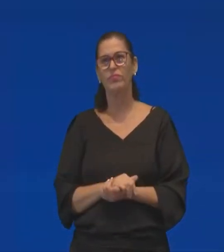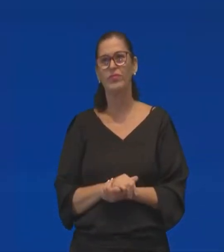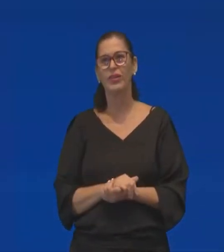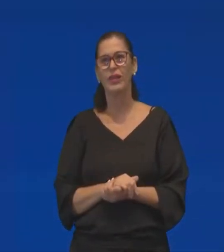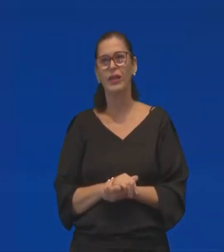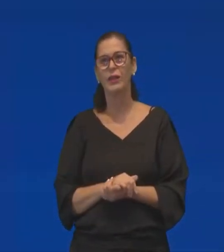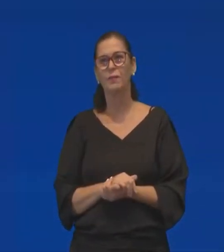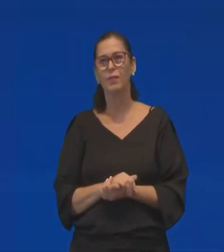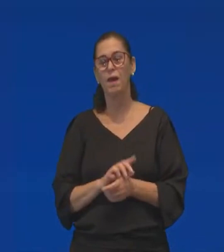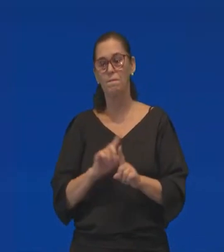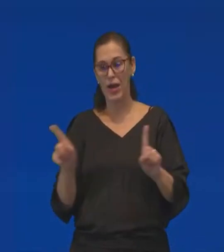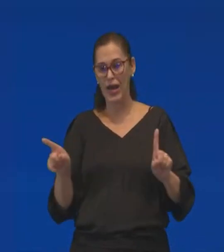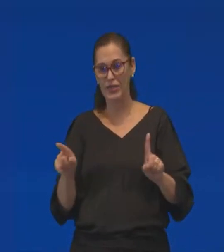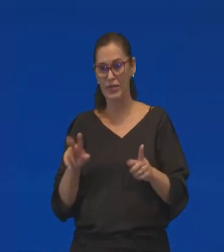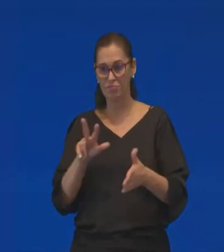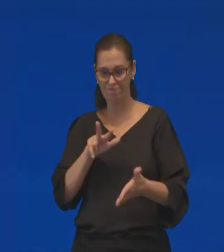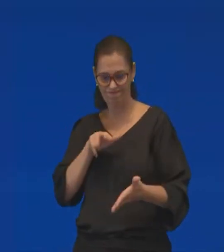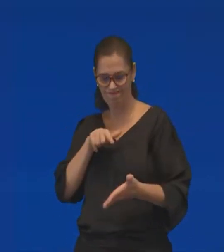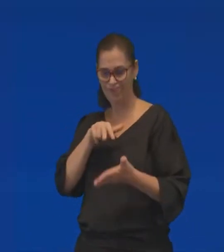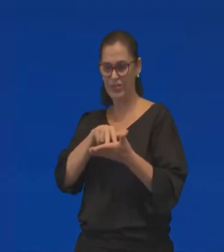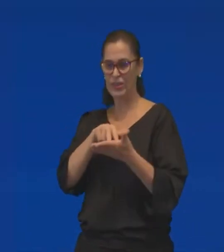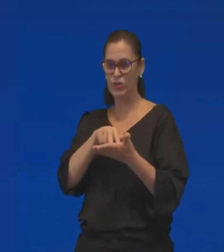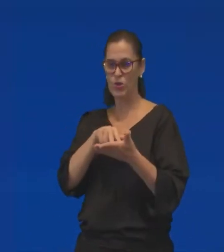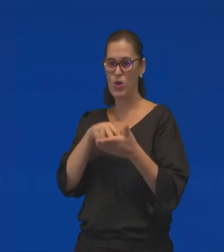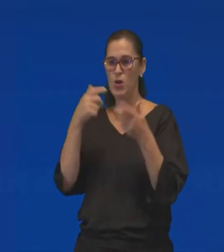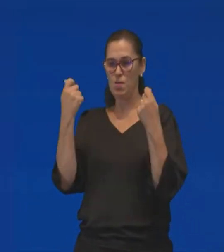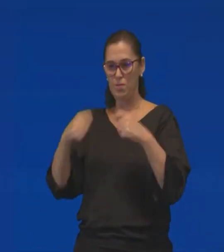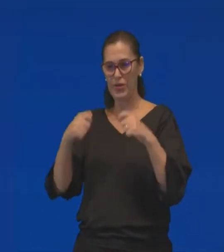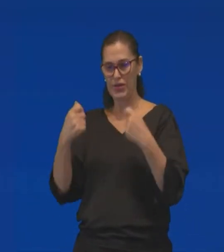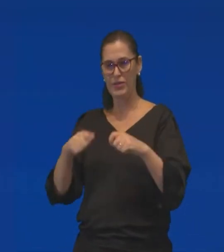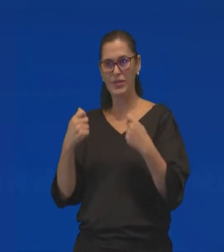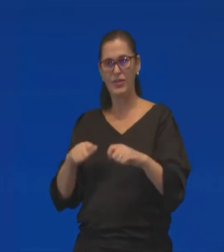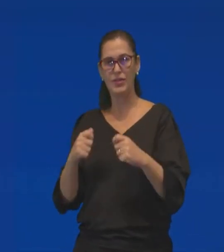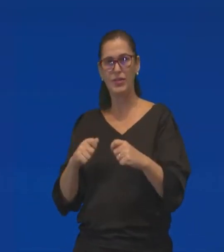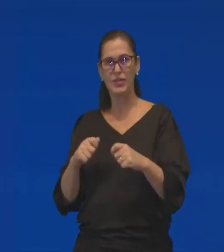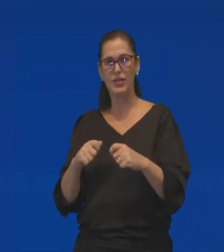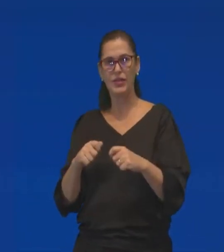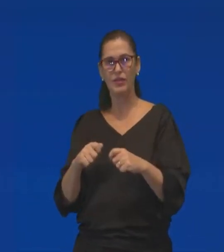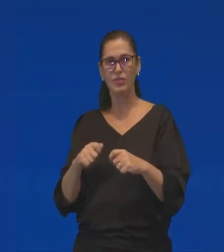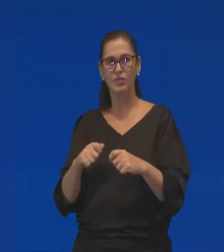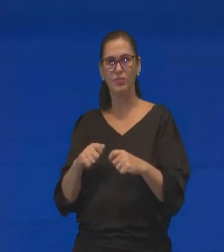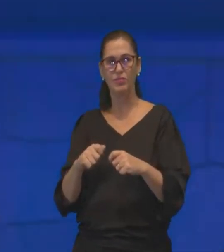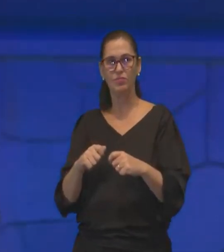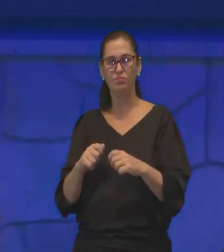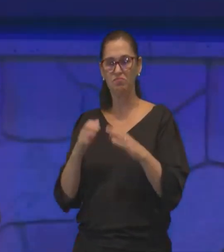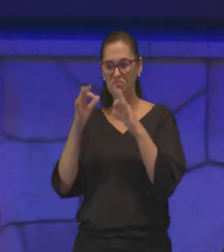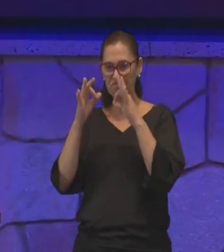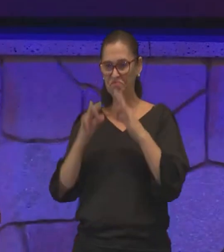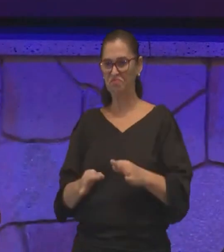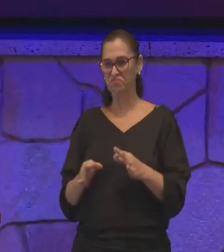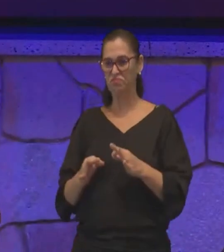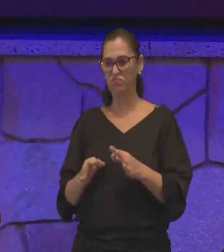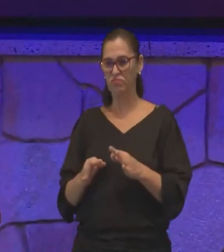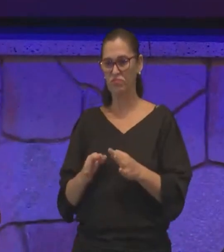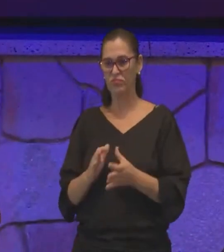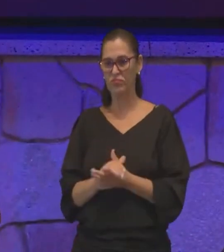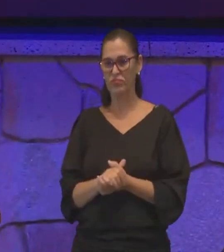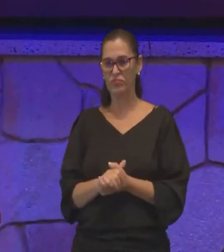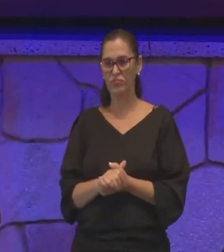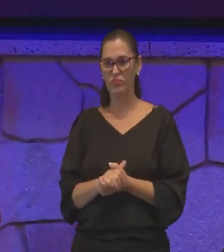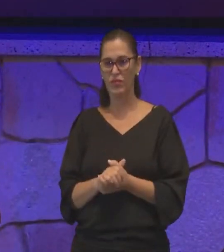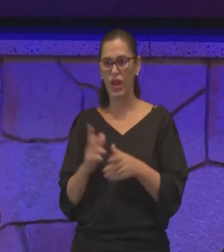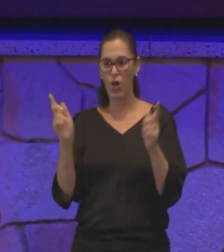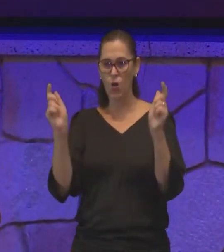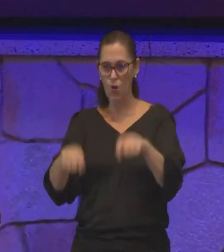Para se estabelecer, é preciso uma grande quantidade de competência. Já